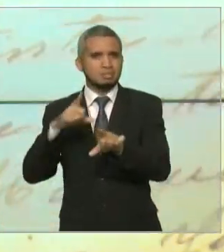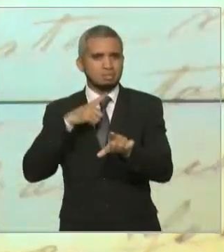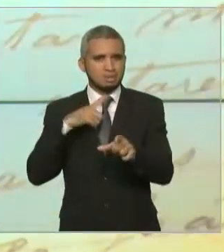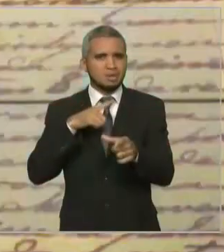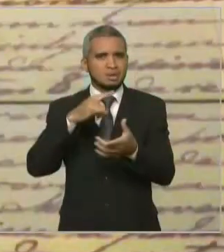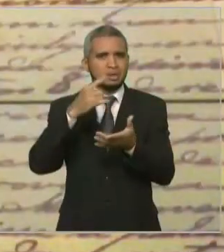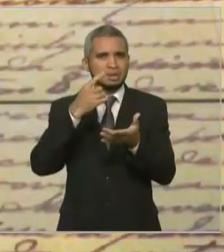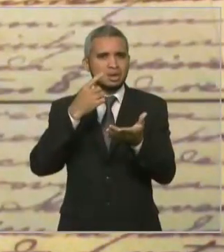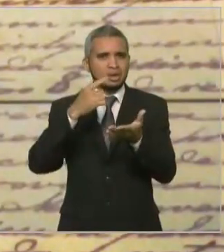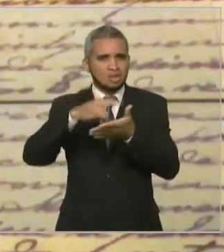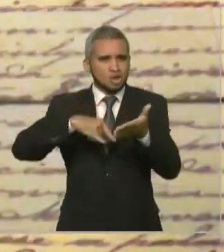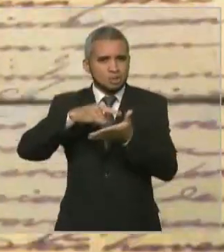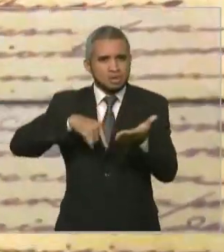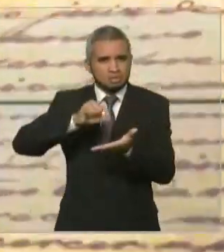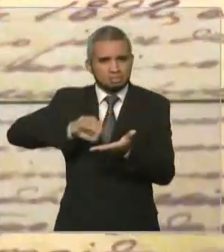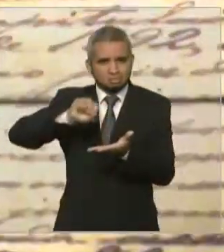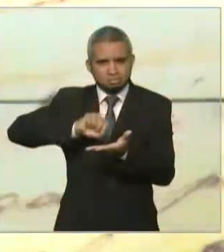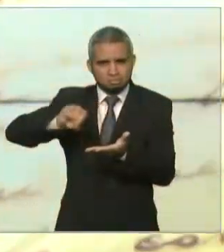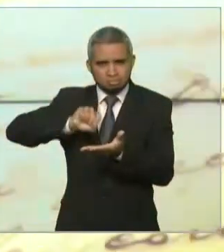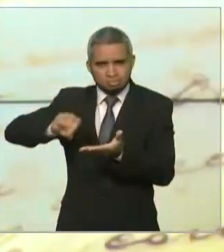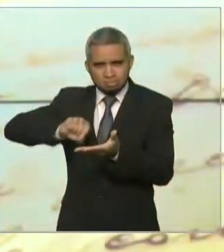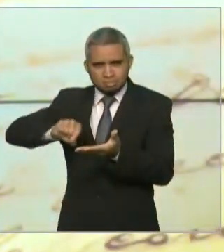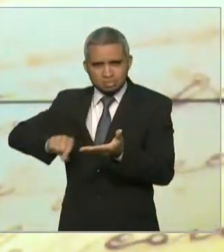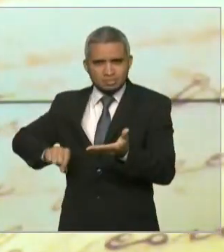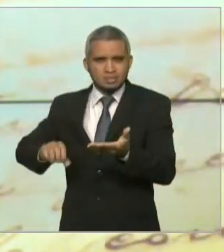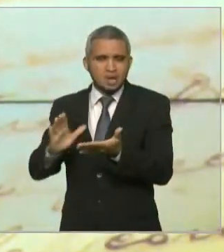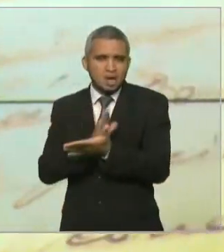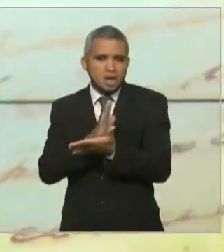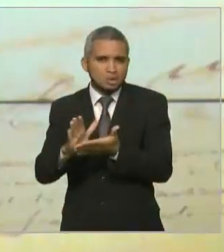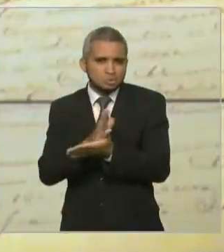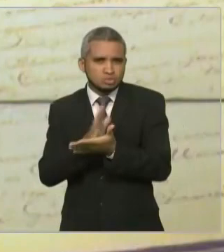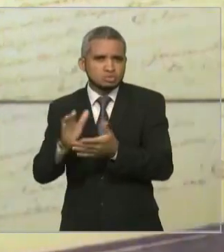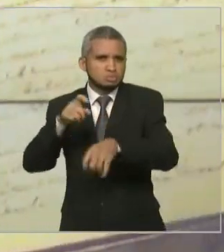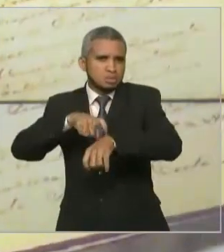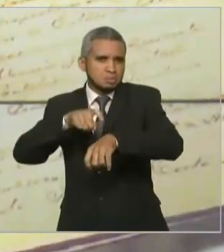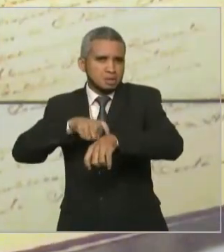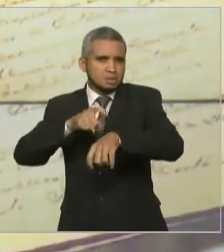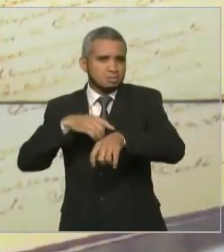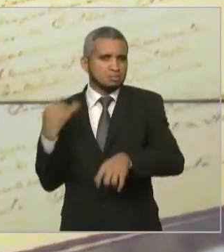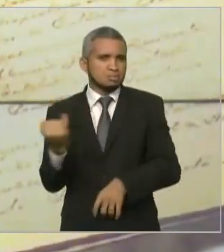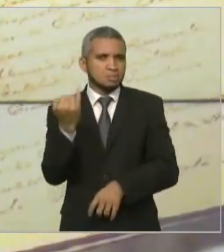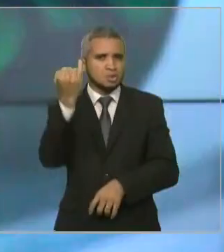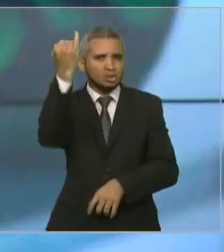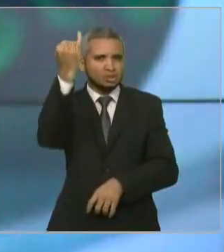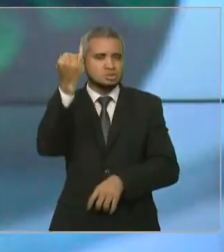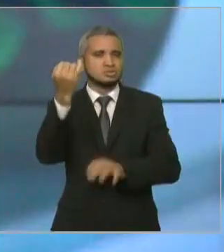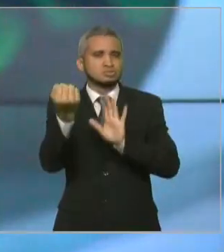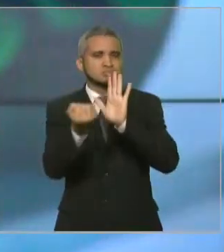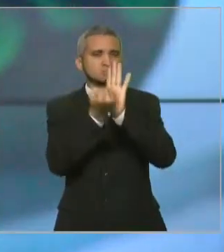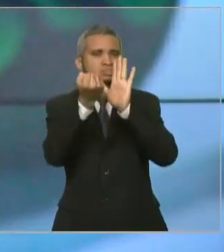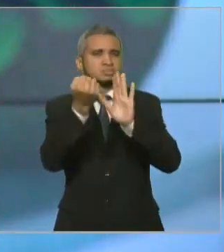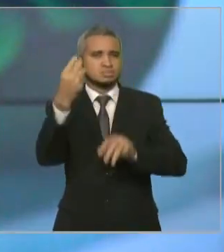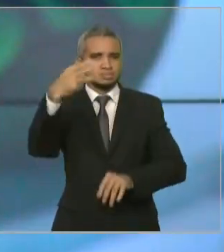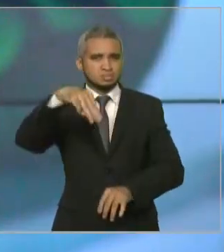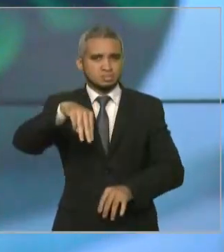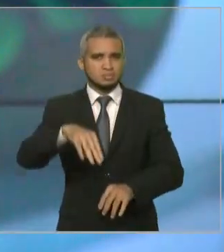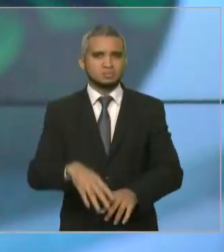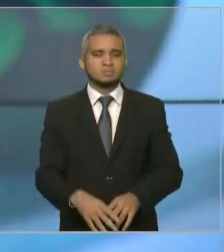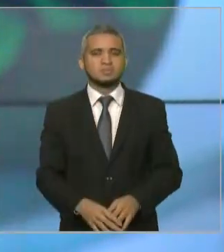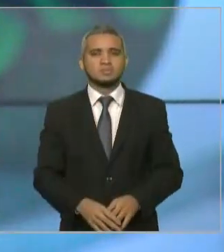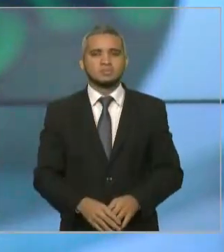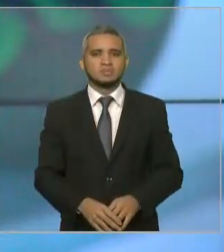da Assembleia Legislativa, mas de momentos que marcam a história do Maranhão para sempre. São documentos, são atas,